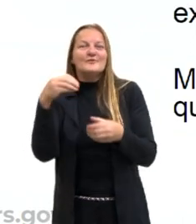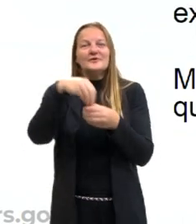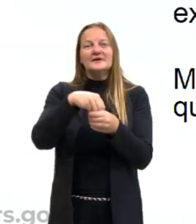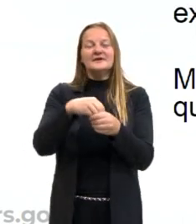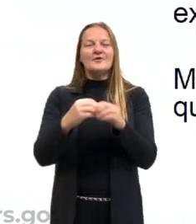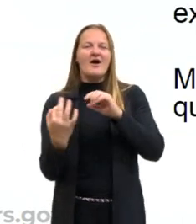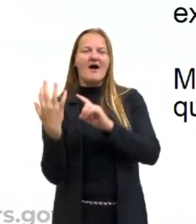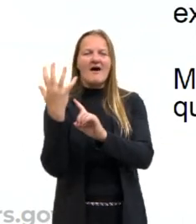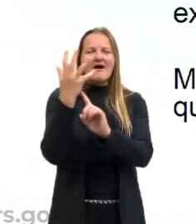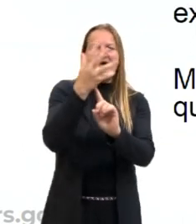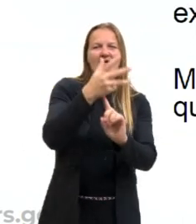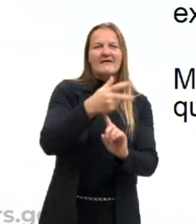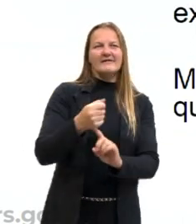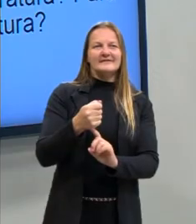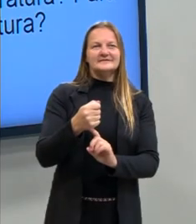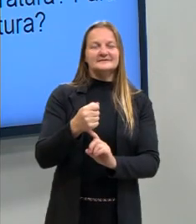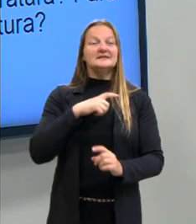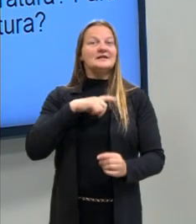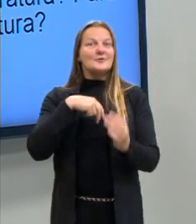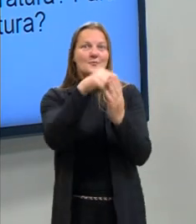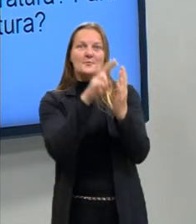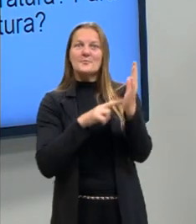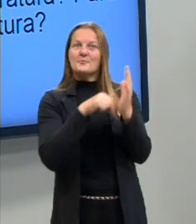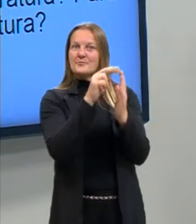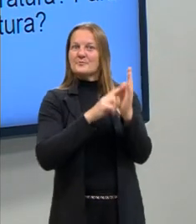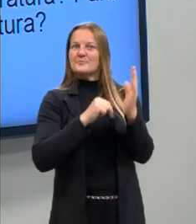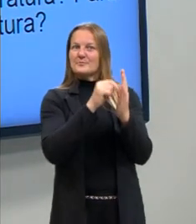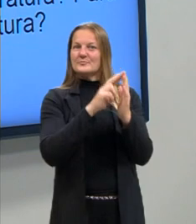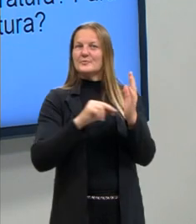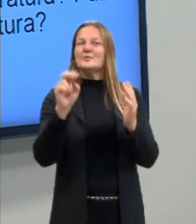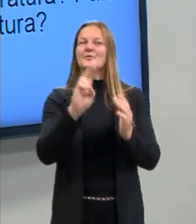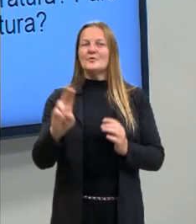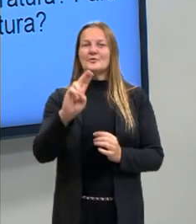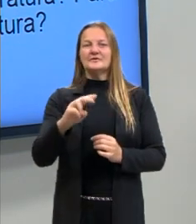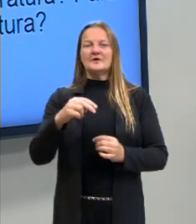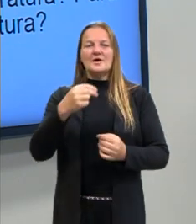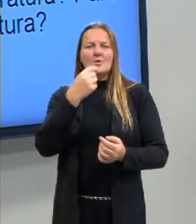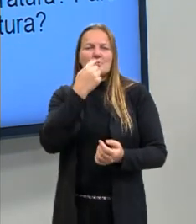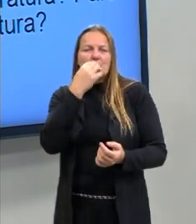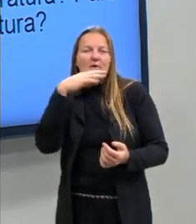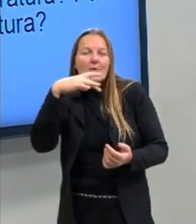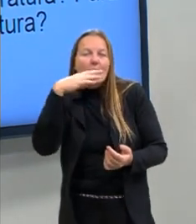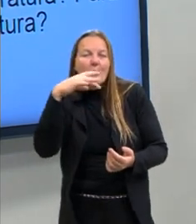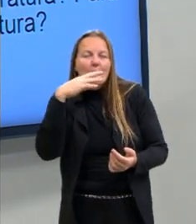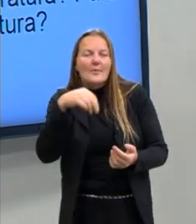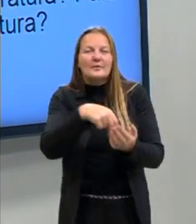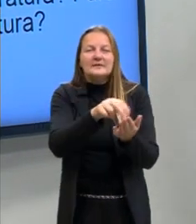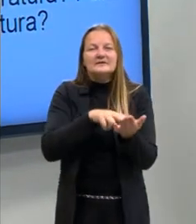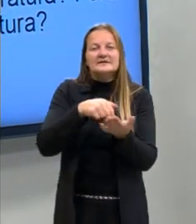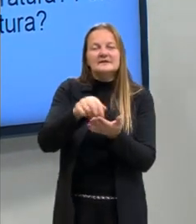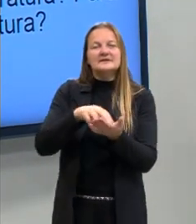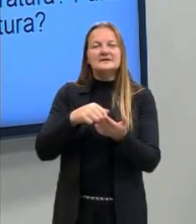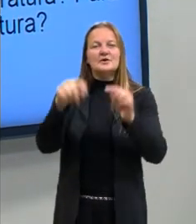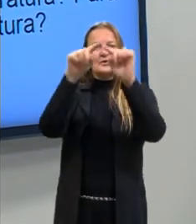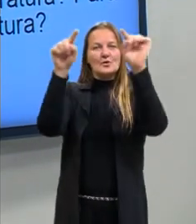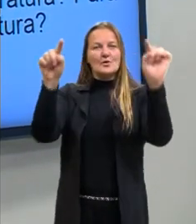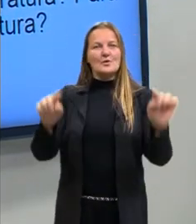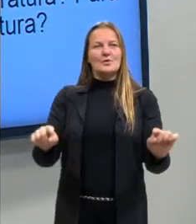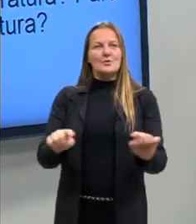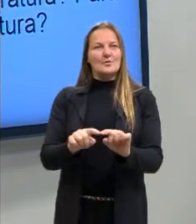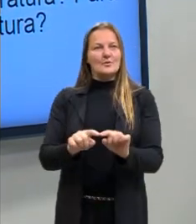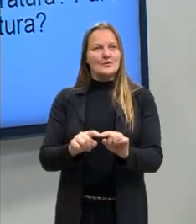fazer aquela arte porque se eu tenho um pintor e ele utiliza as tintas ele utiliza a tela